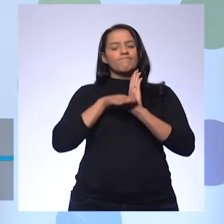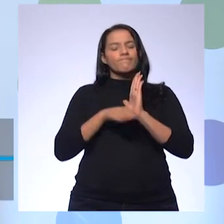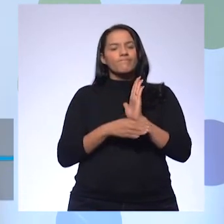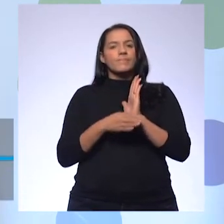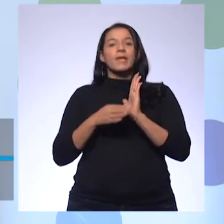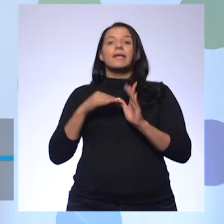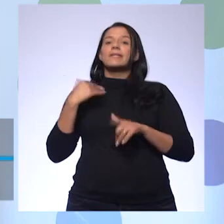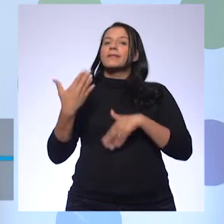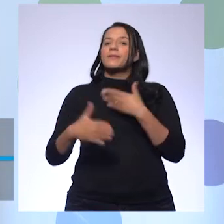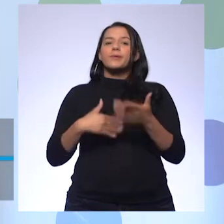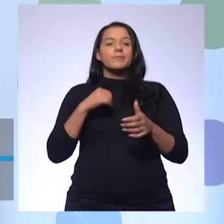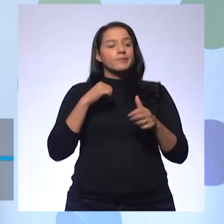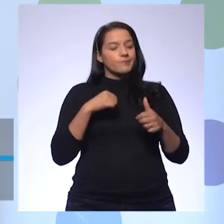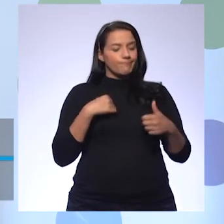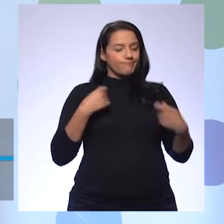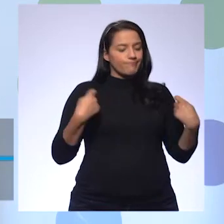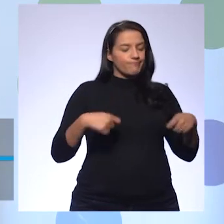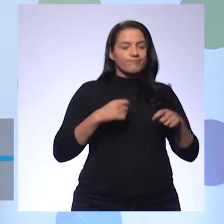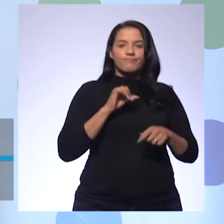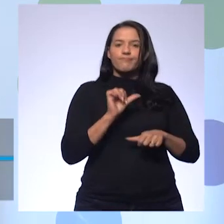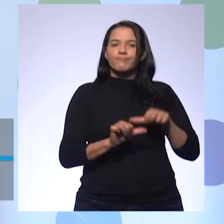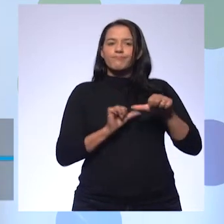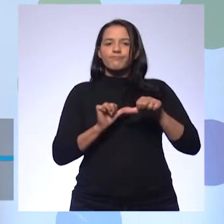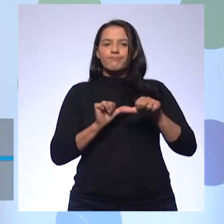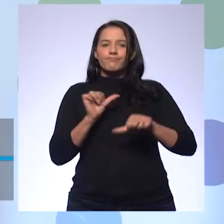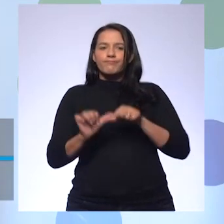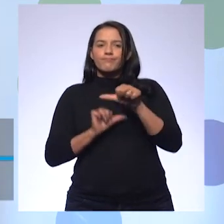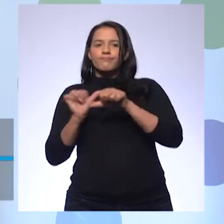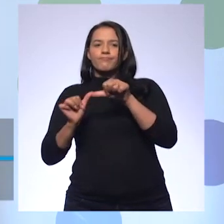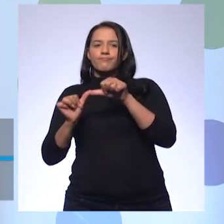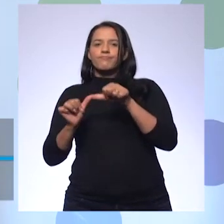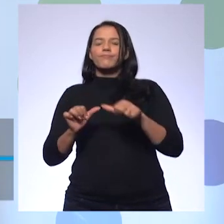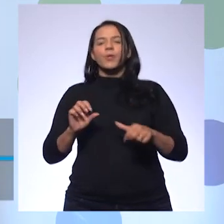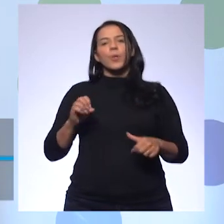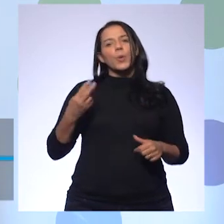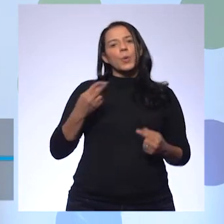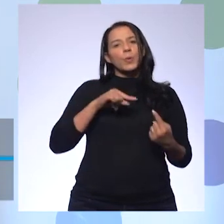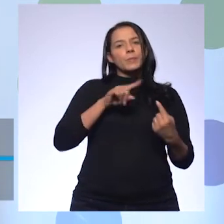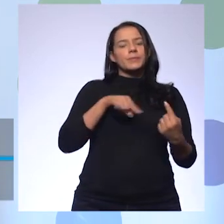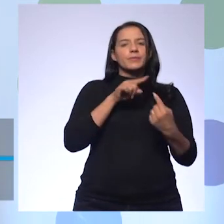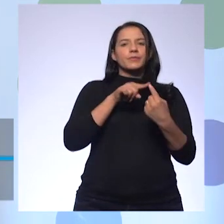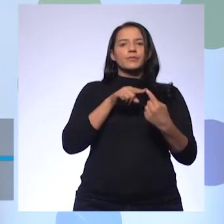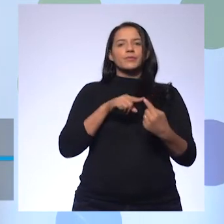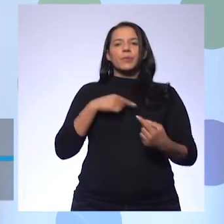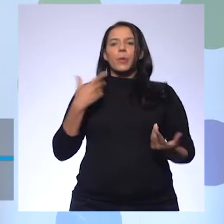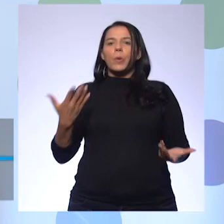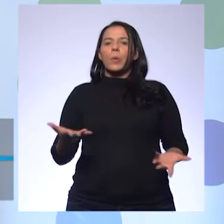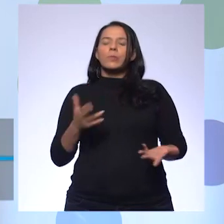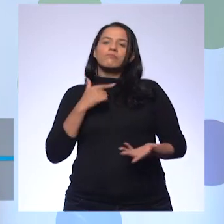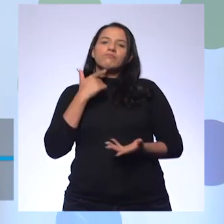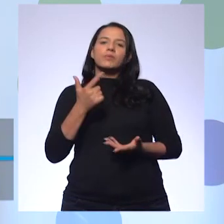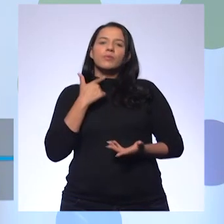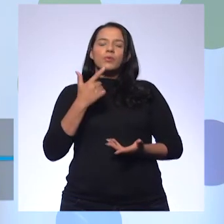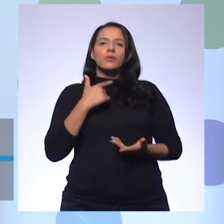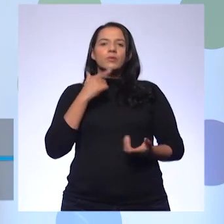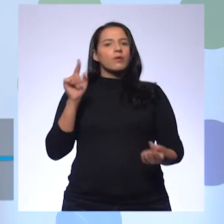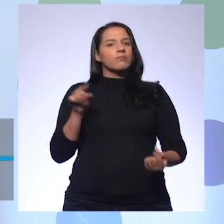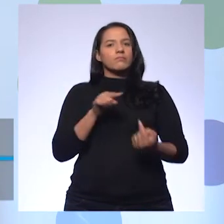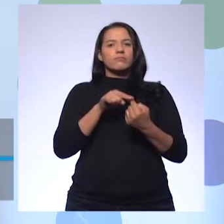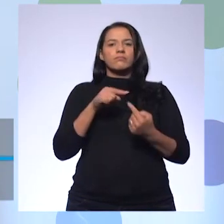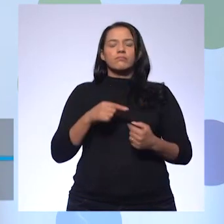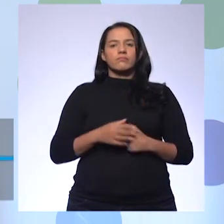gente acaba mudando os nossos objetivos, as nossas metas, ou muitas vezes a gente não consegue alcançá-las